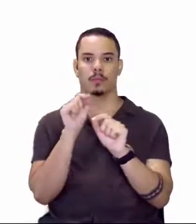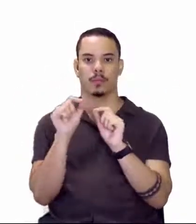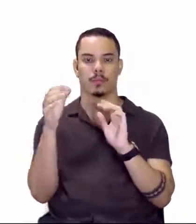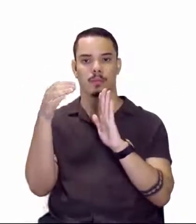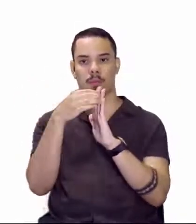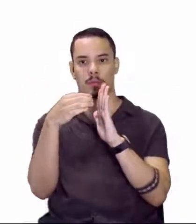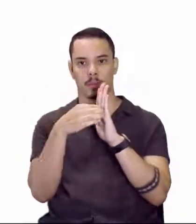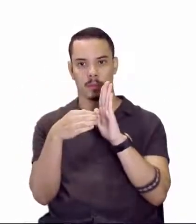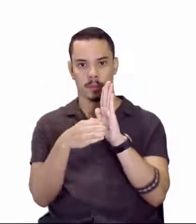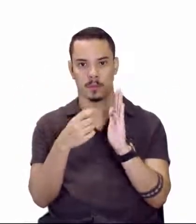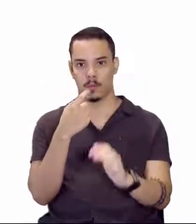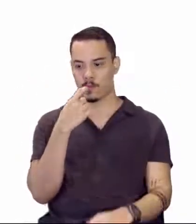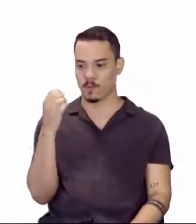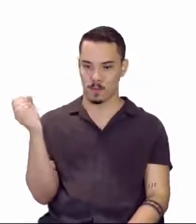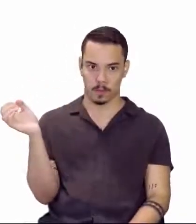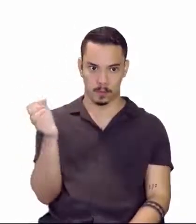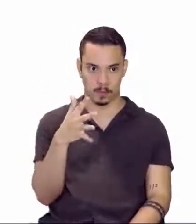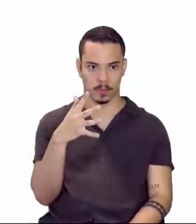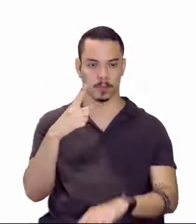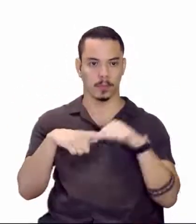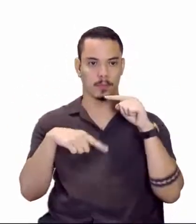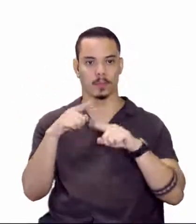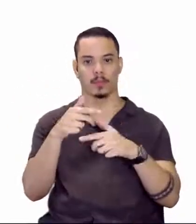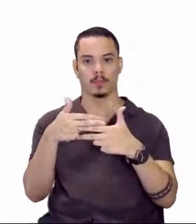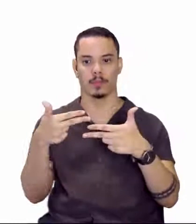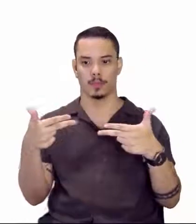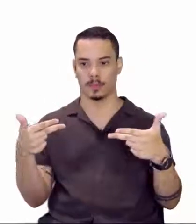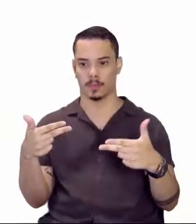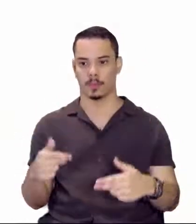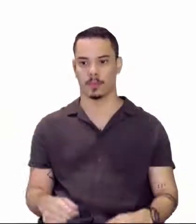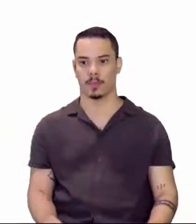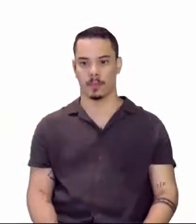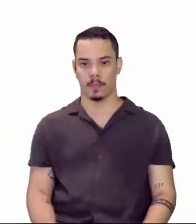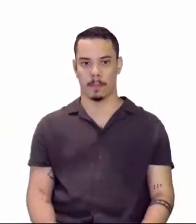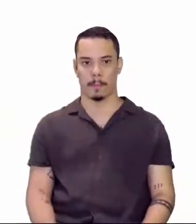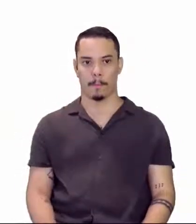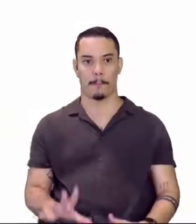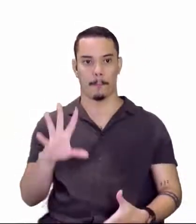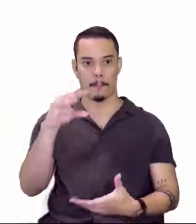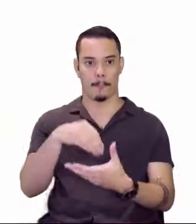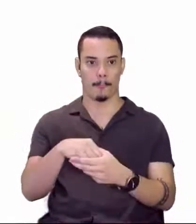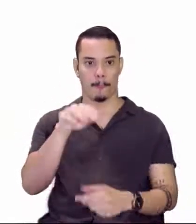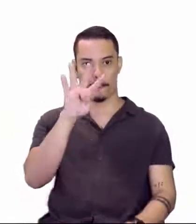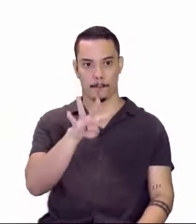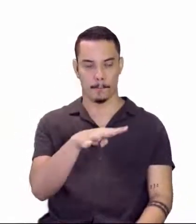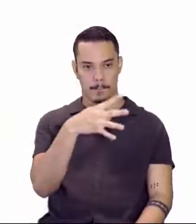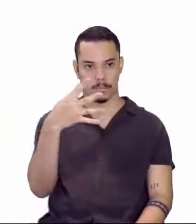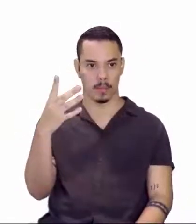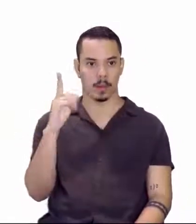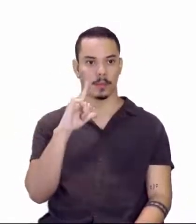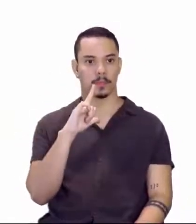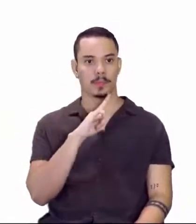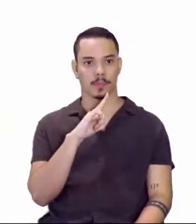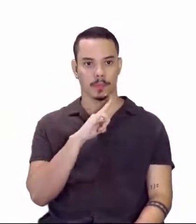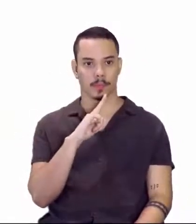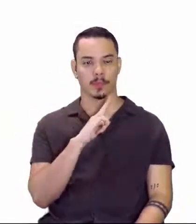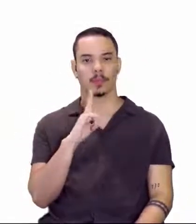classificação moderna dos elementos. Então, na tabela periódica, nós temos aqueles